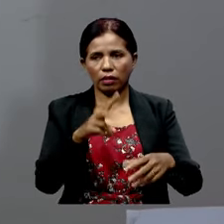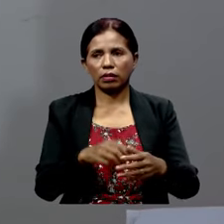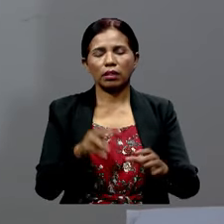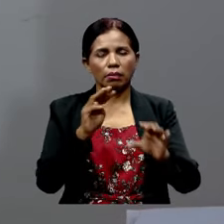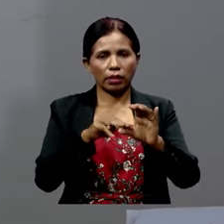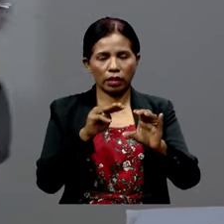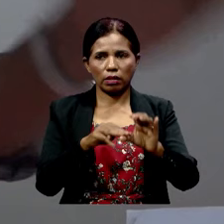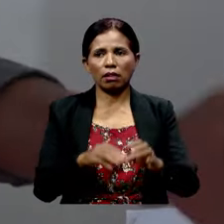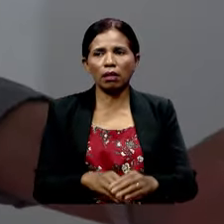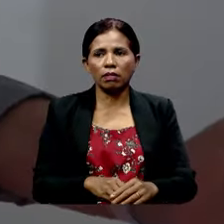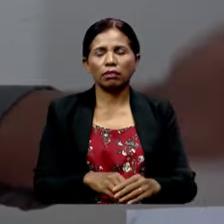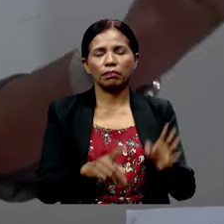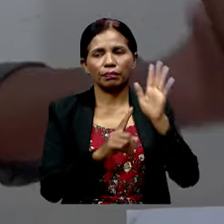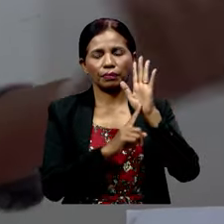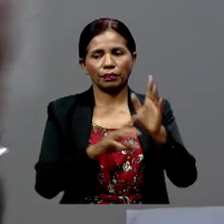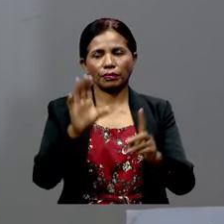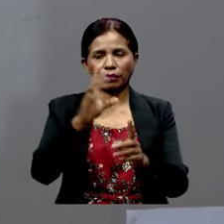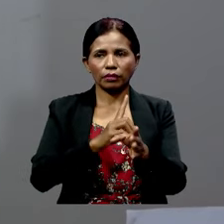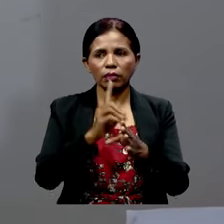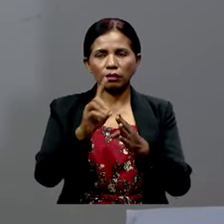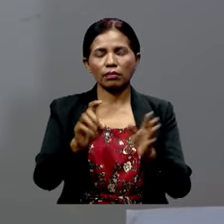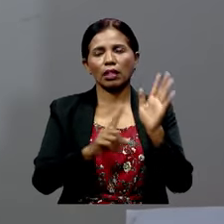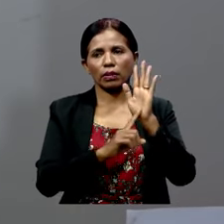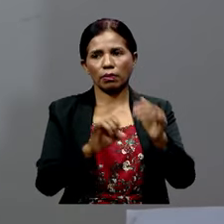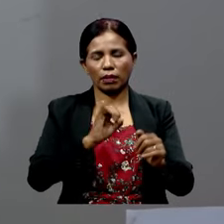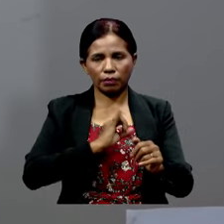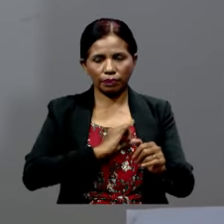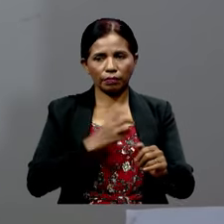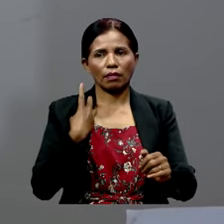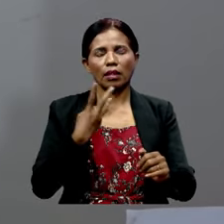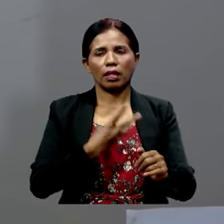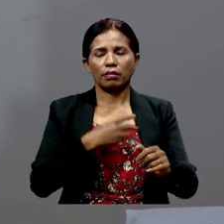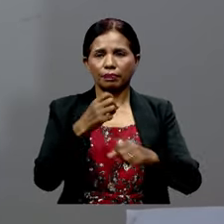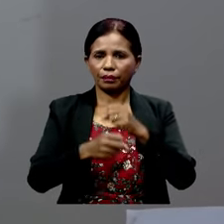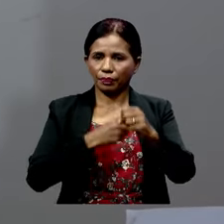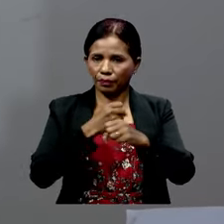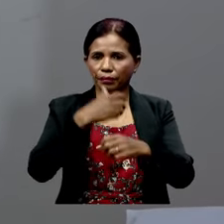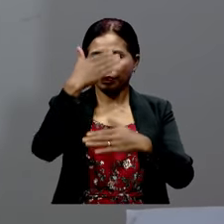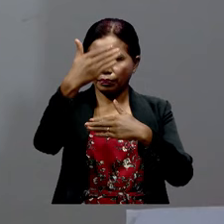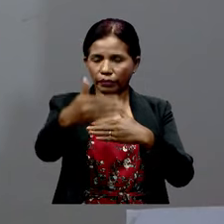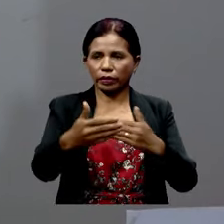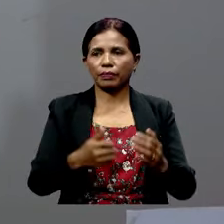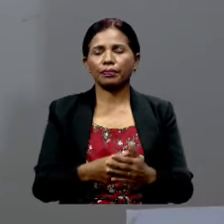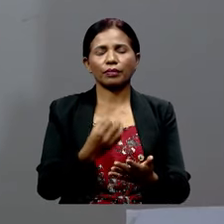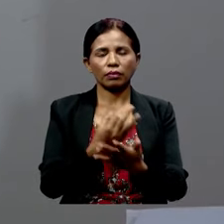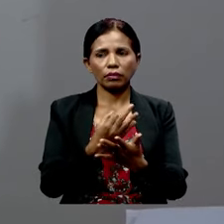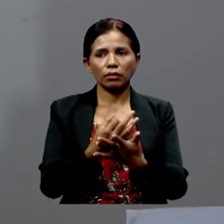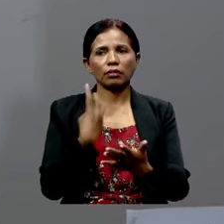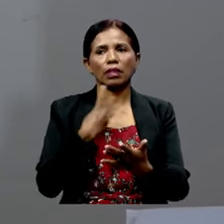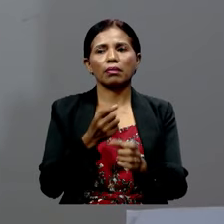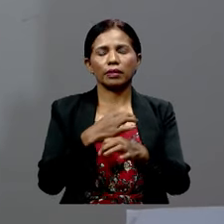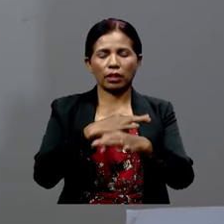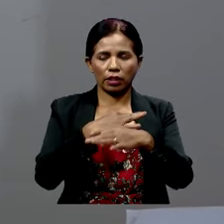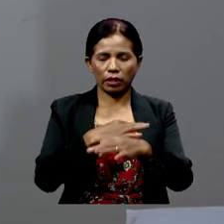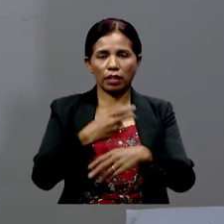mercado lá. Ni tem informe de seu departamento, a tome ha. Ira ne be ame tu vestina ui. Por sami tu vai ne ame se hal manutenção.